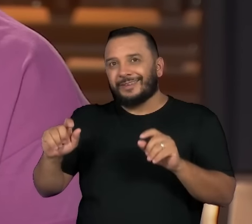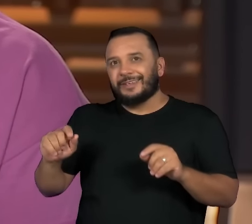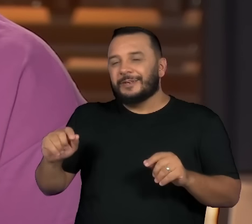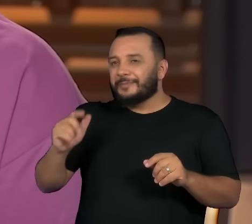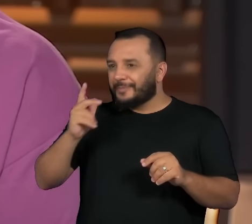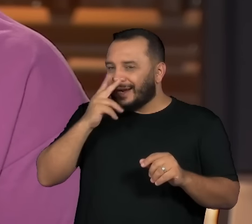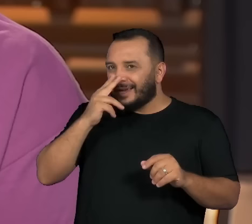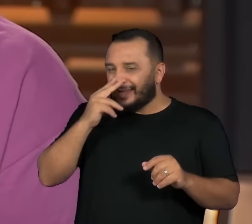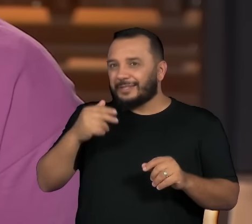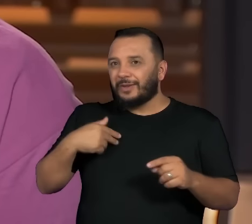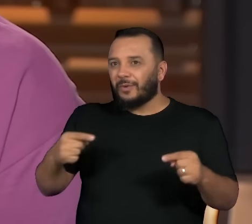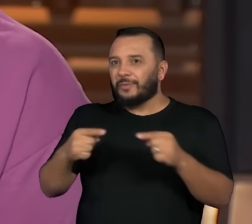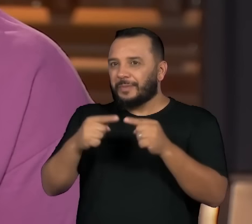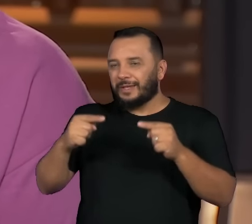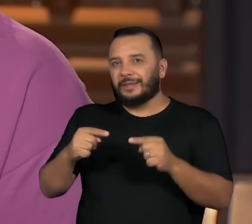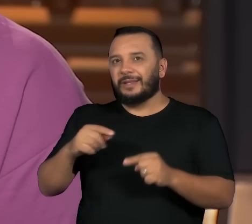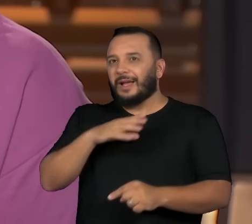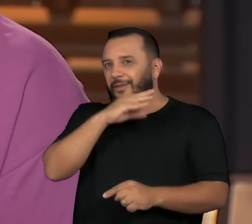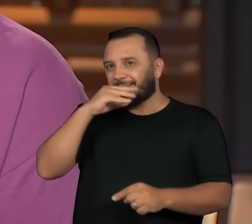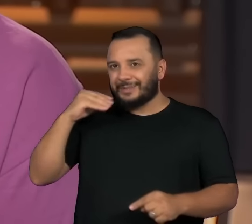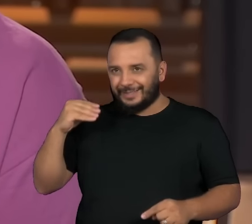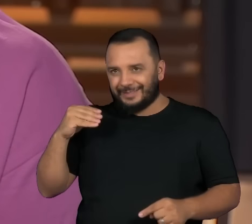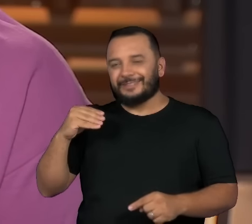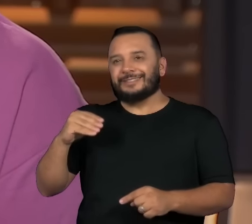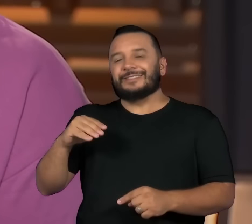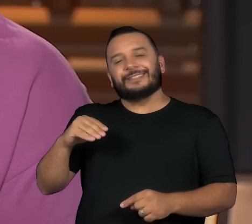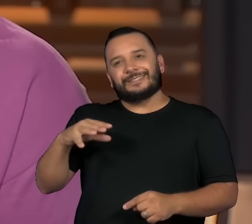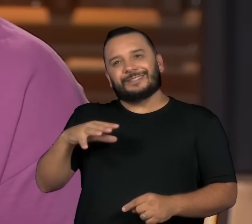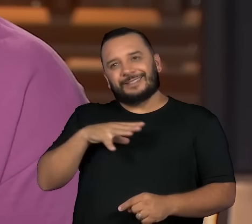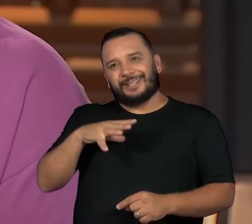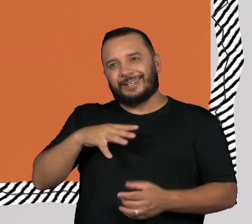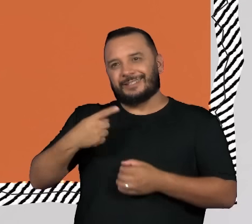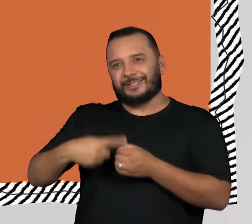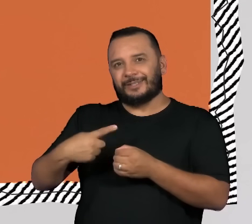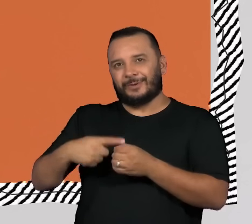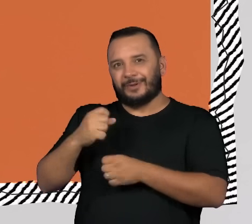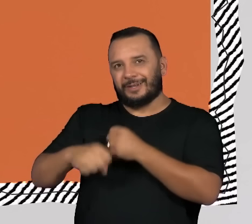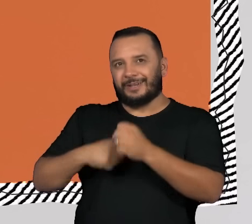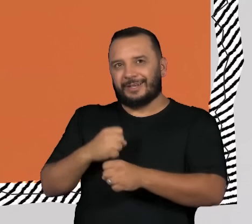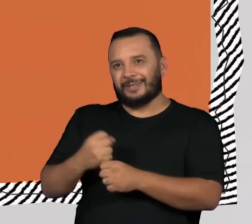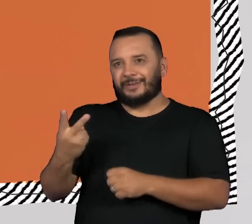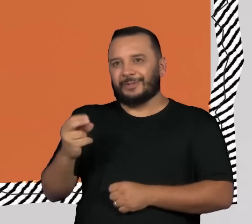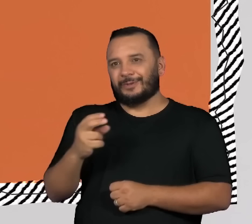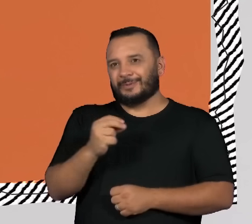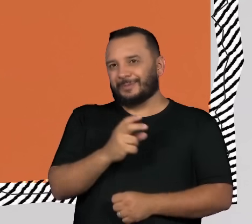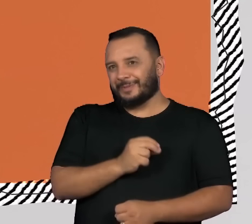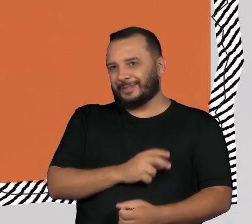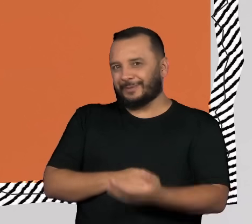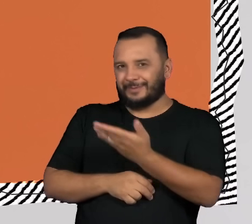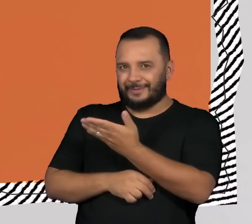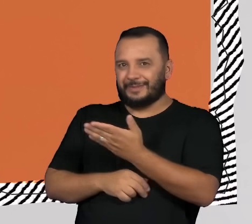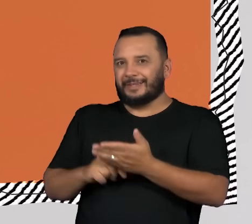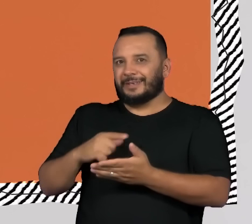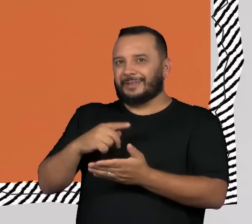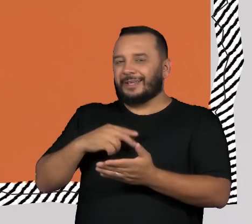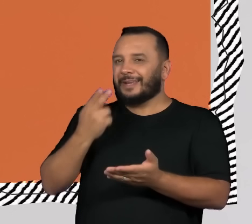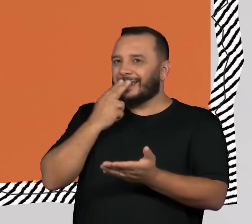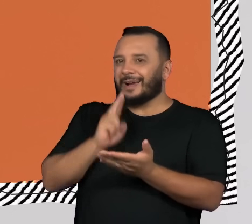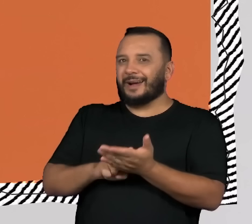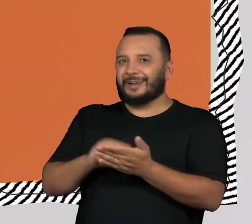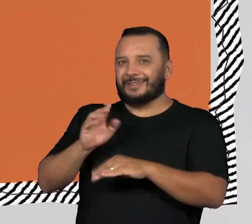na vida de um adolescente de cidade interior dos anos 2000. Sim. Que é o quê? Tem várias cartinhas de